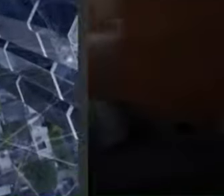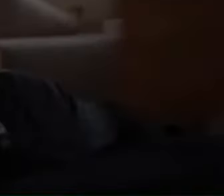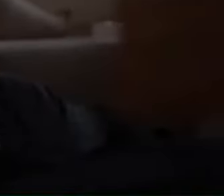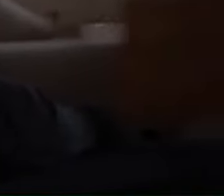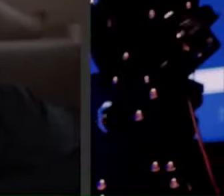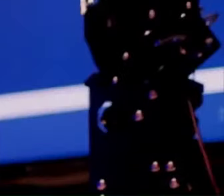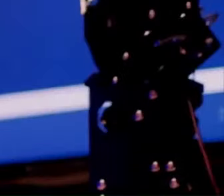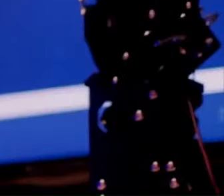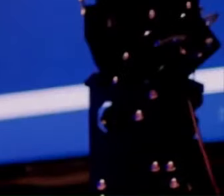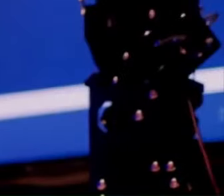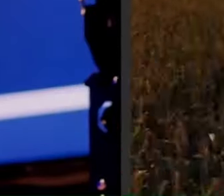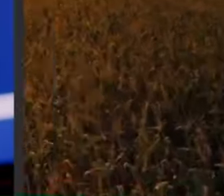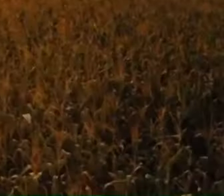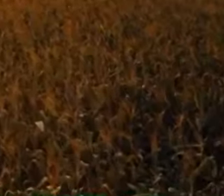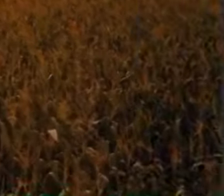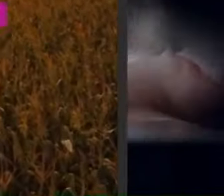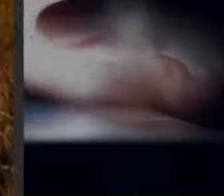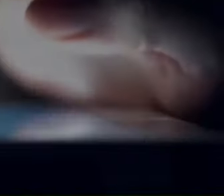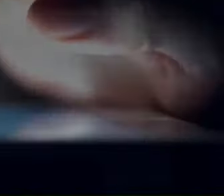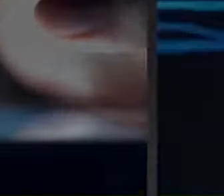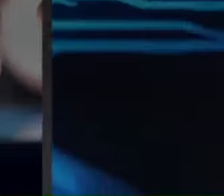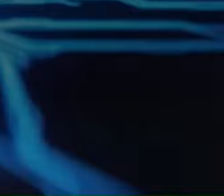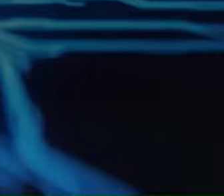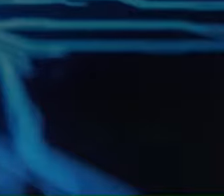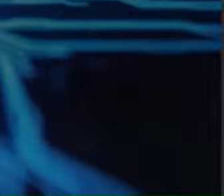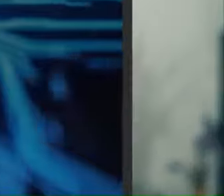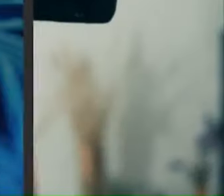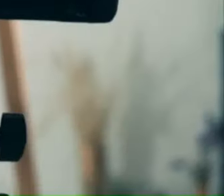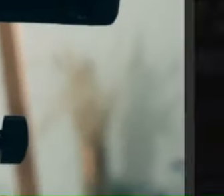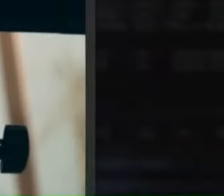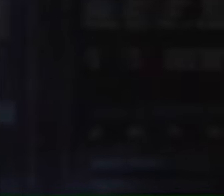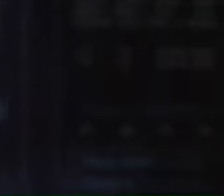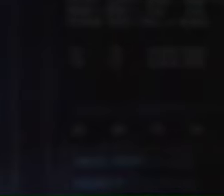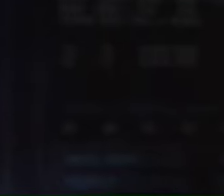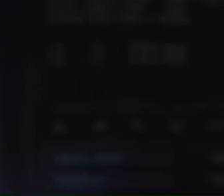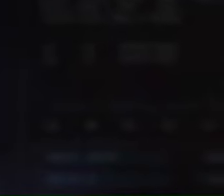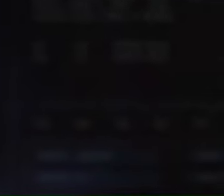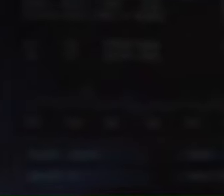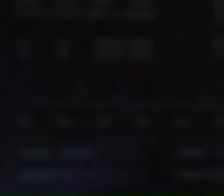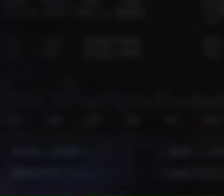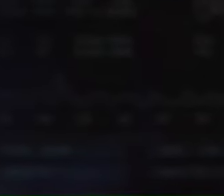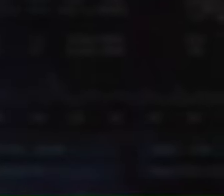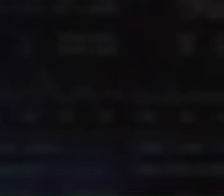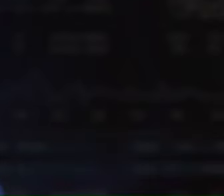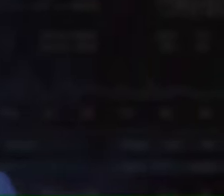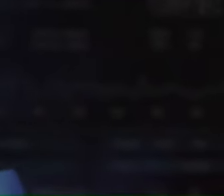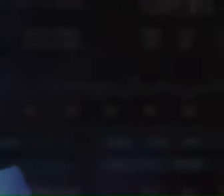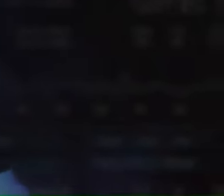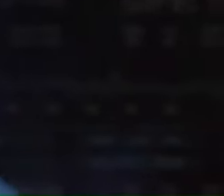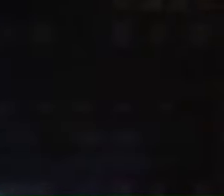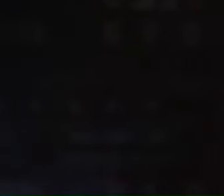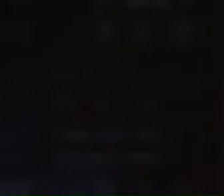Inovar para evoluir. Bradesco.